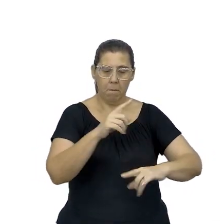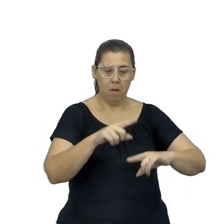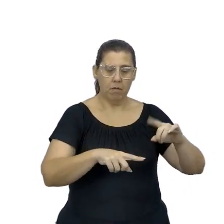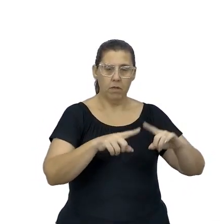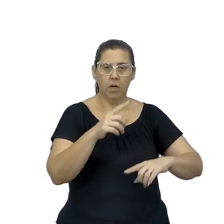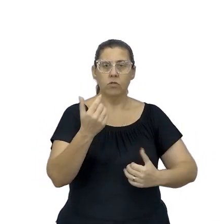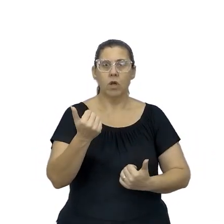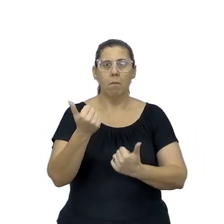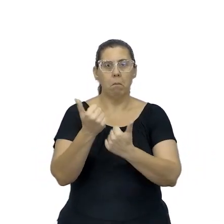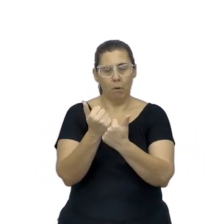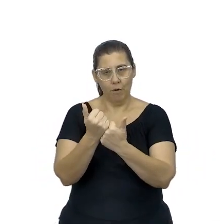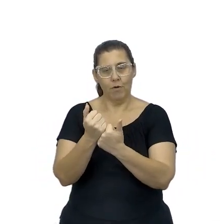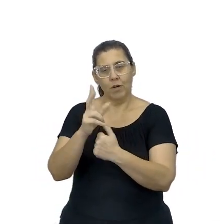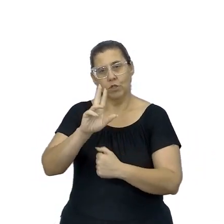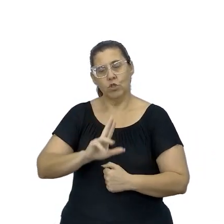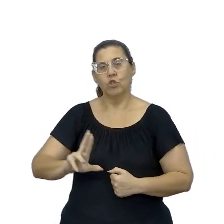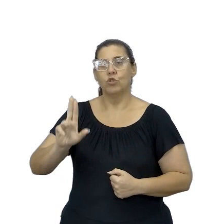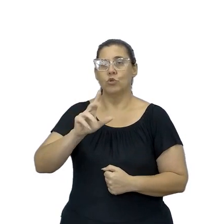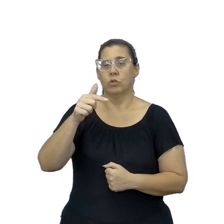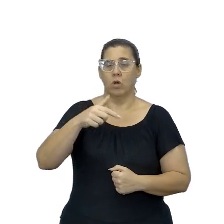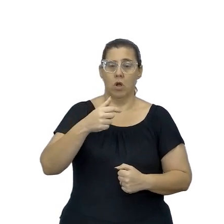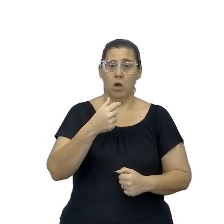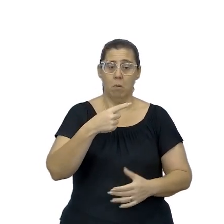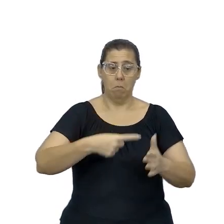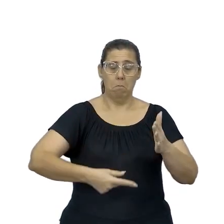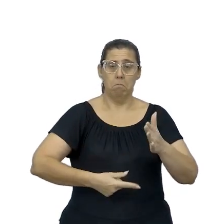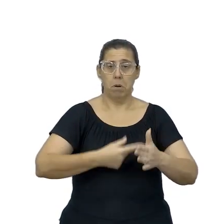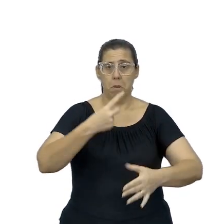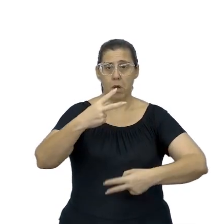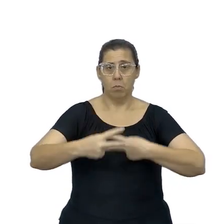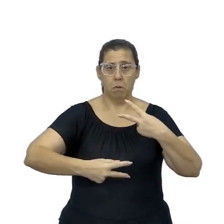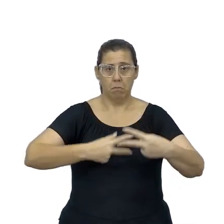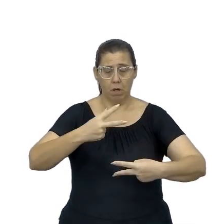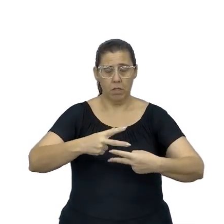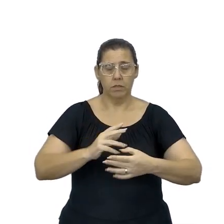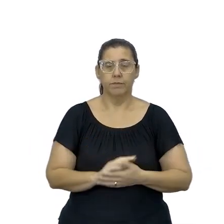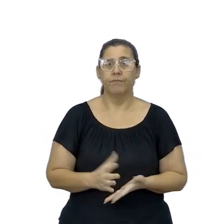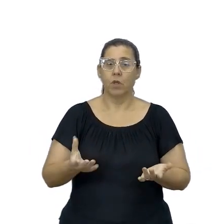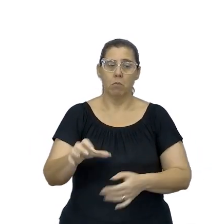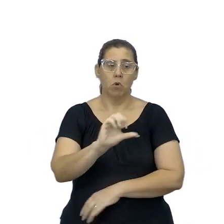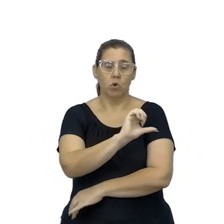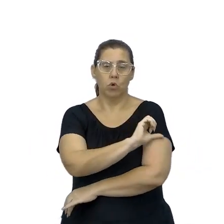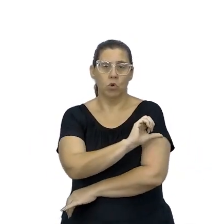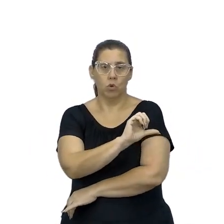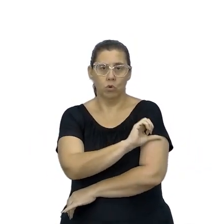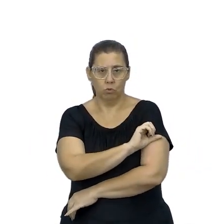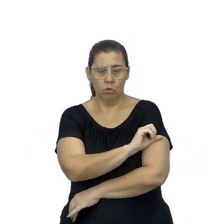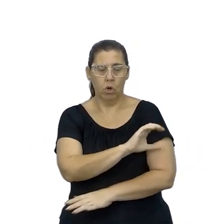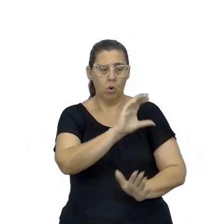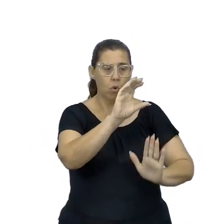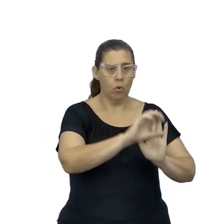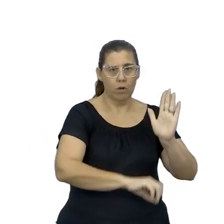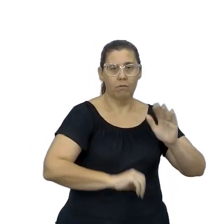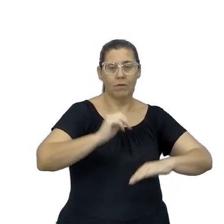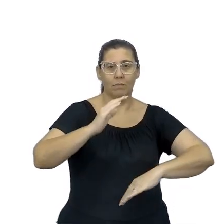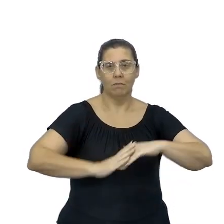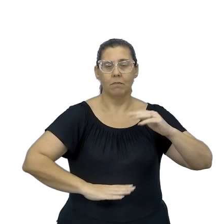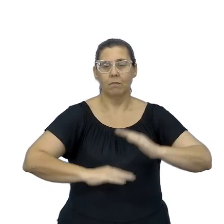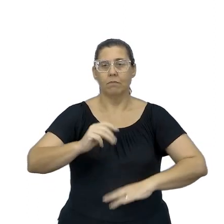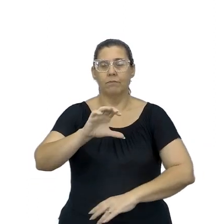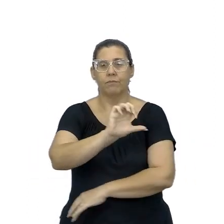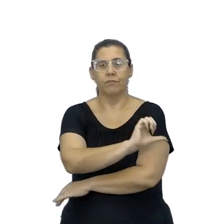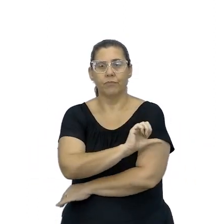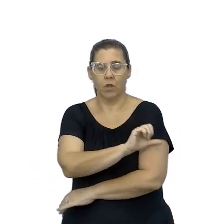utiliza nas nossas formações neste primeiro bimestre. Lembrando, né, para o nono ano, a gente vai trazer o currículo em ação do nono ano,